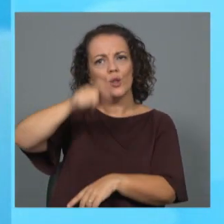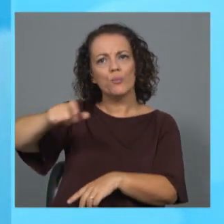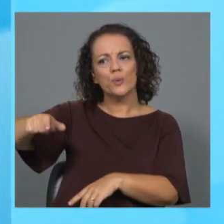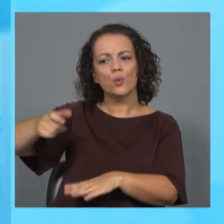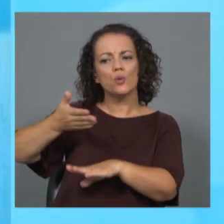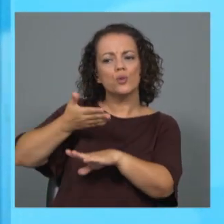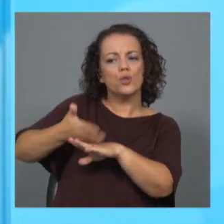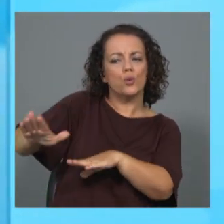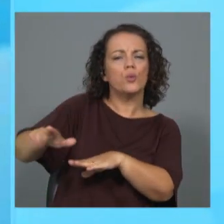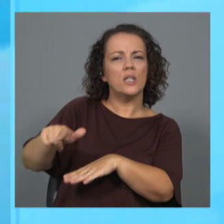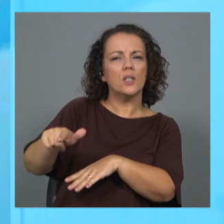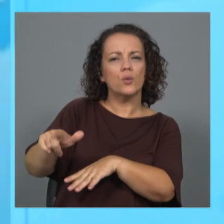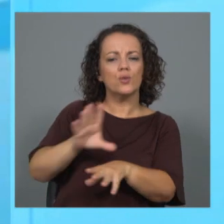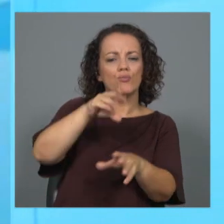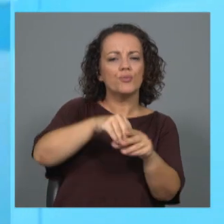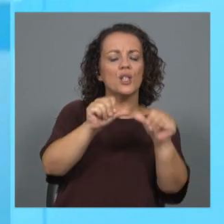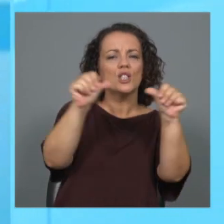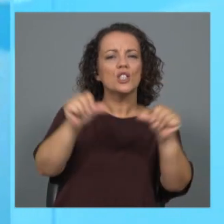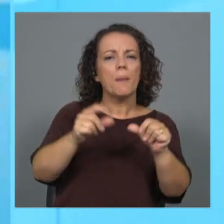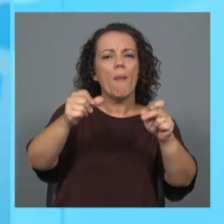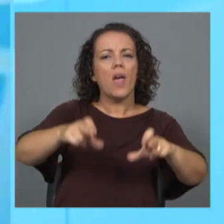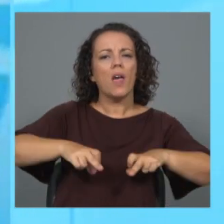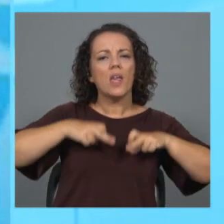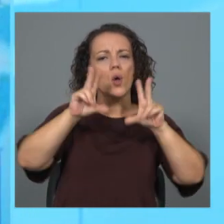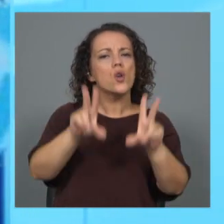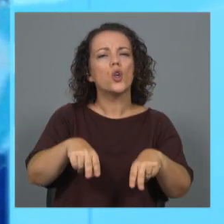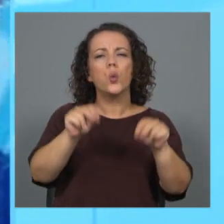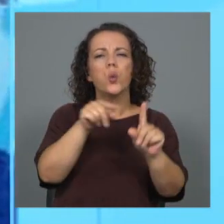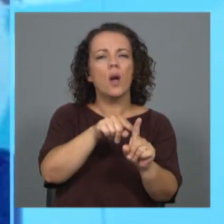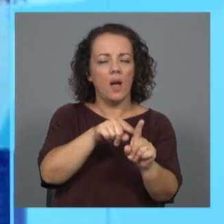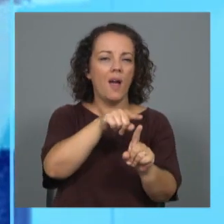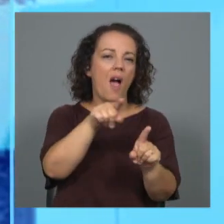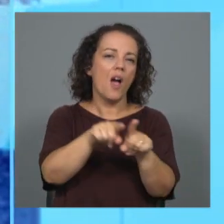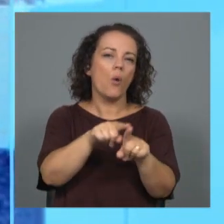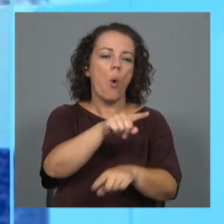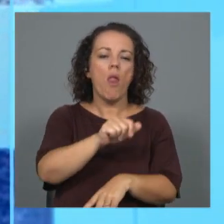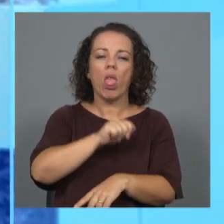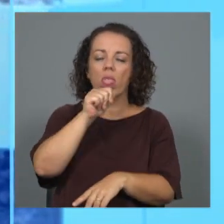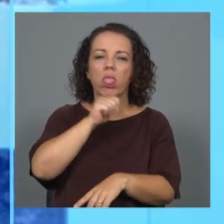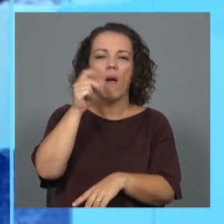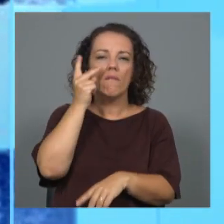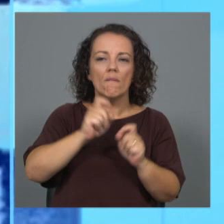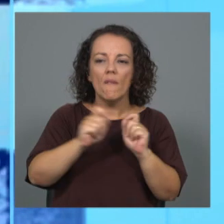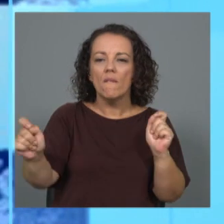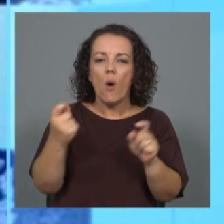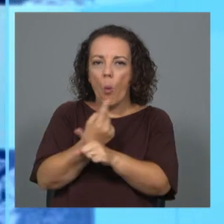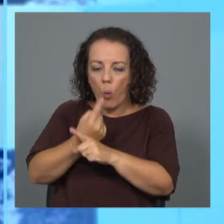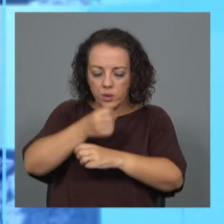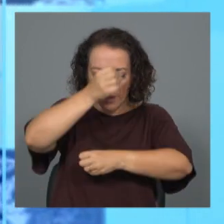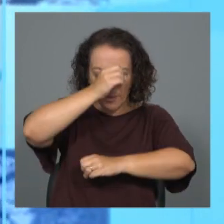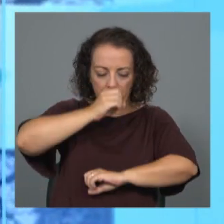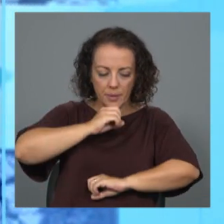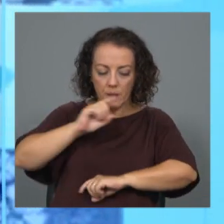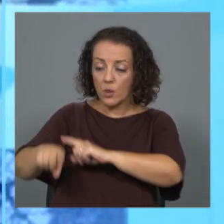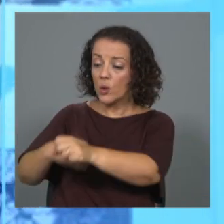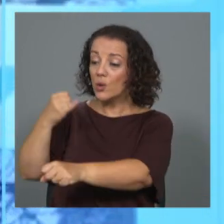neste sistema da riqueza. Há aqueles que permanentemente vivem sem nada e a riqueza de alguns é construída apenas